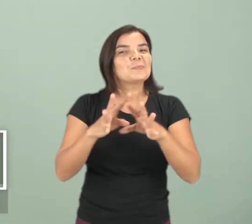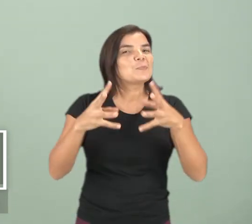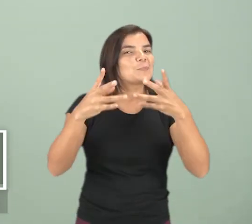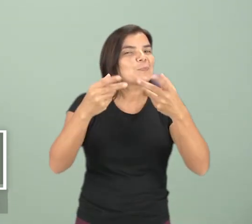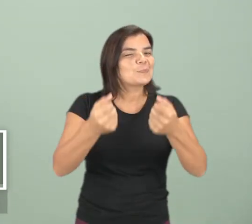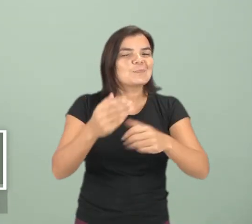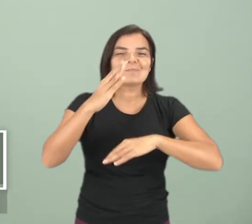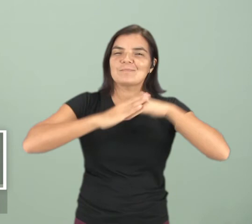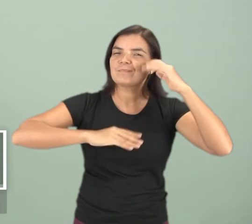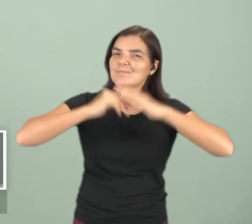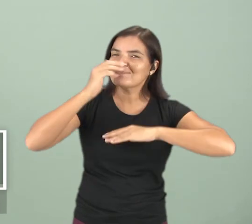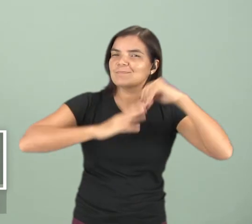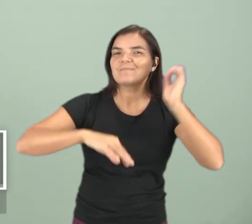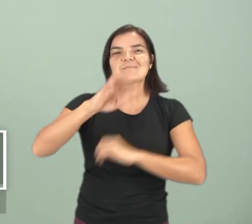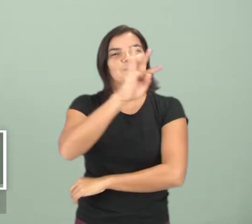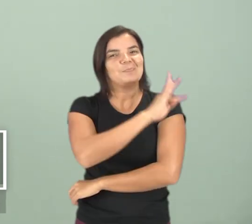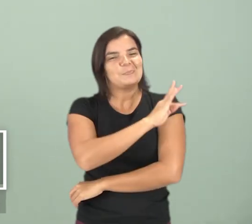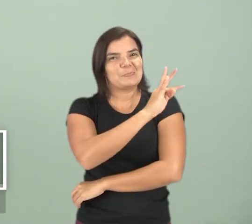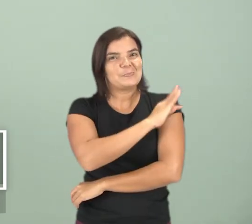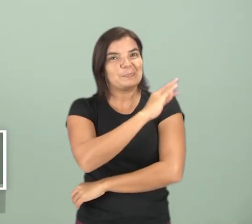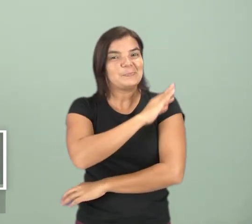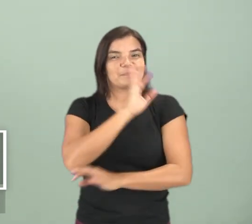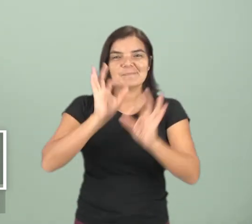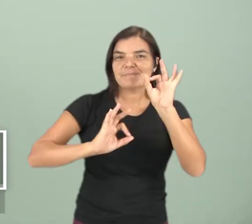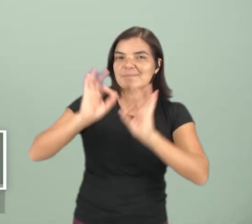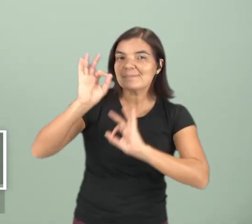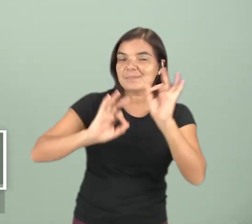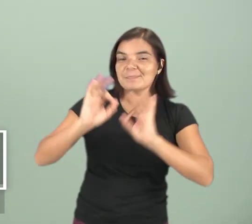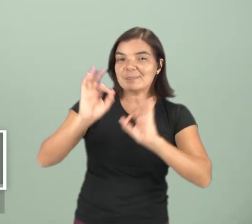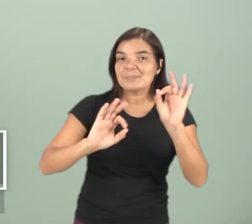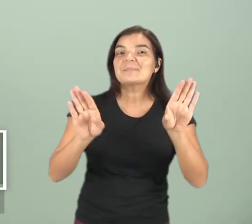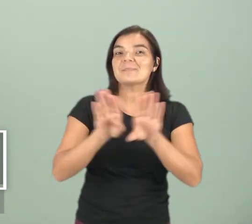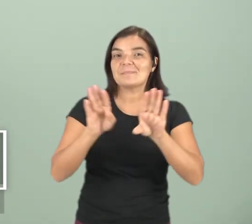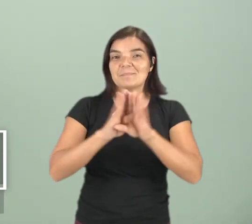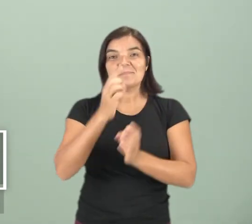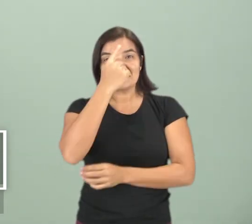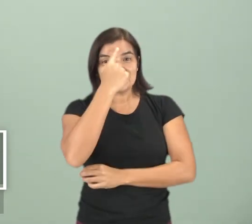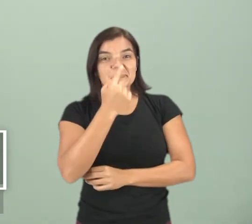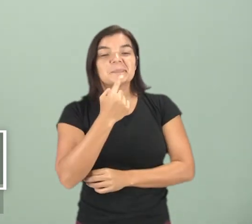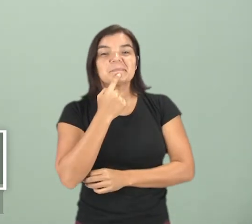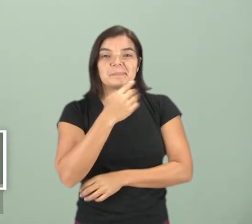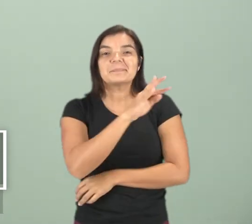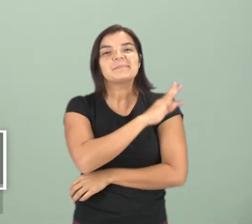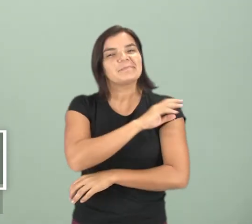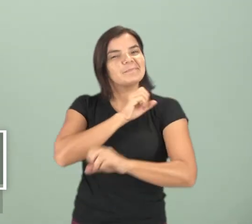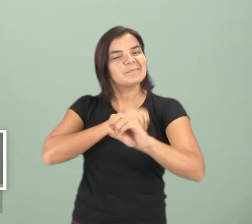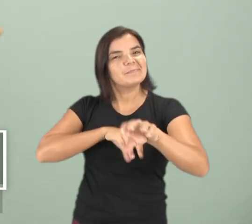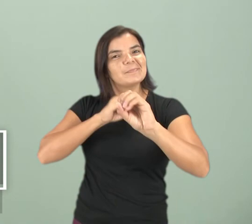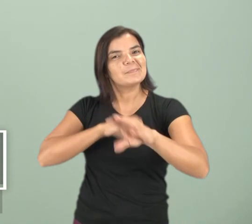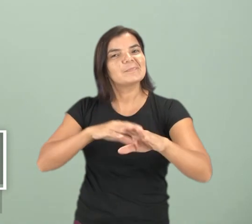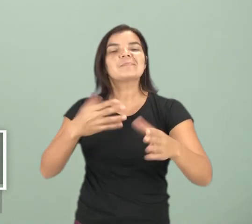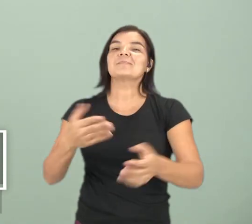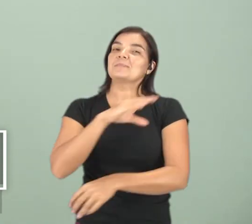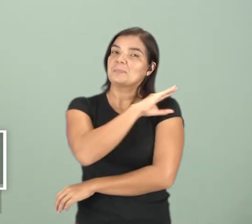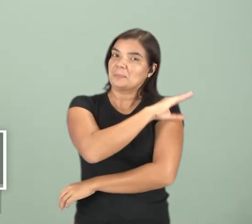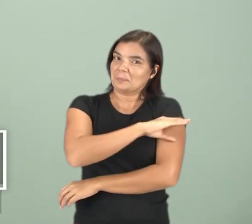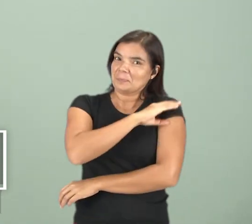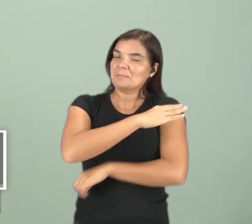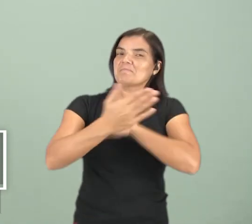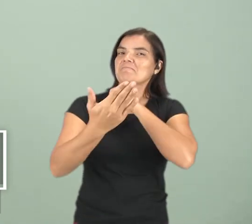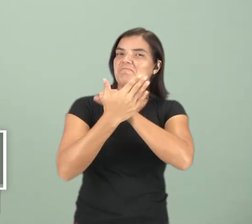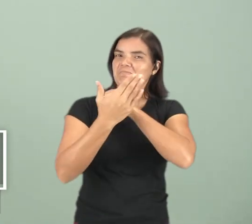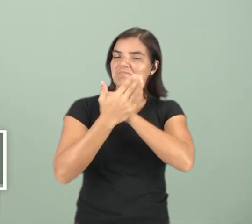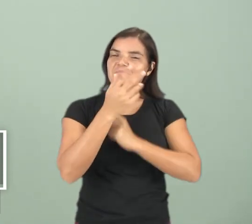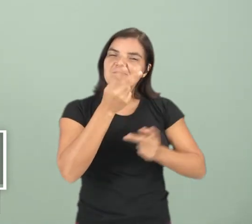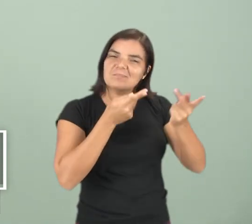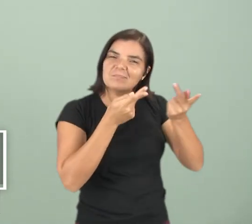os profissionais, técnicos envolvidos na produção e edição de imagens, técnicos de educação, meus coordenadores que me ajudam